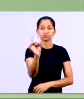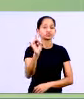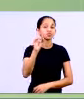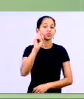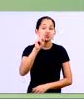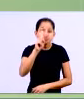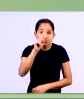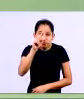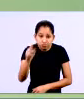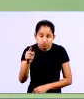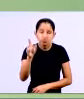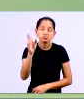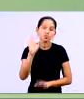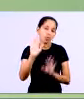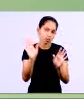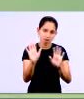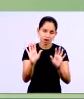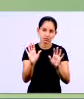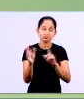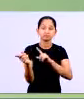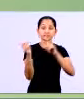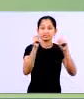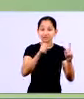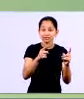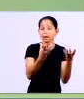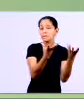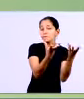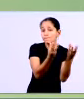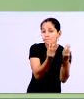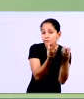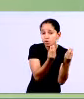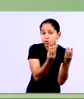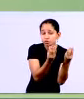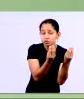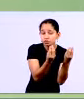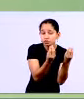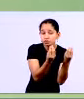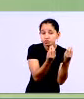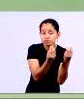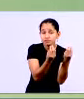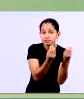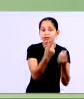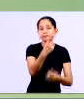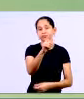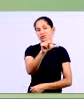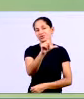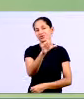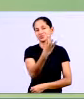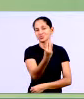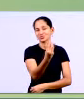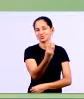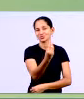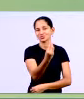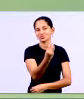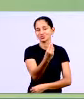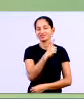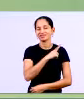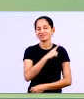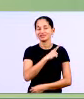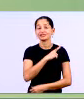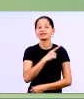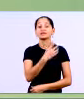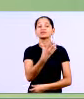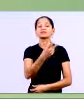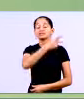risquinho. Quando é plural, o que acontece quando um plural? Plural não é mais de um. Então, no plural, eu